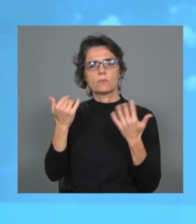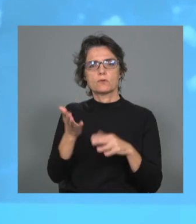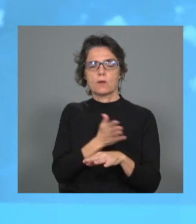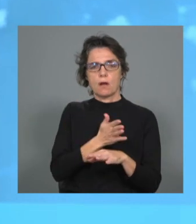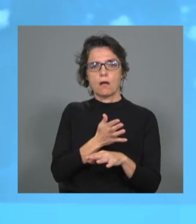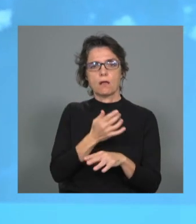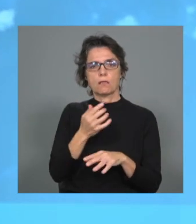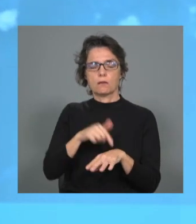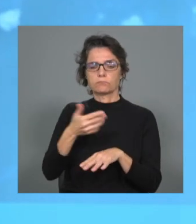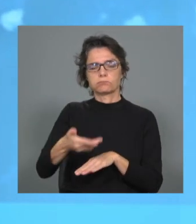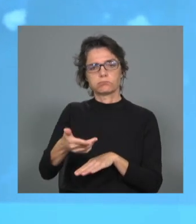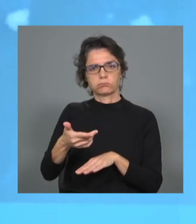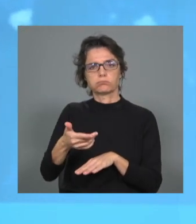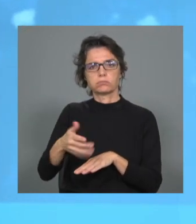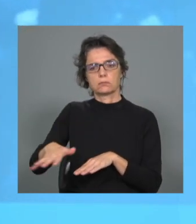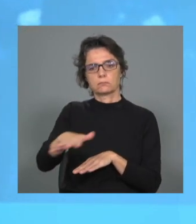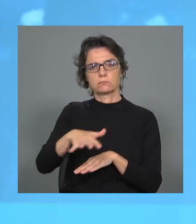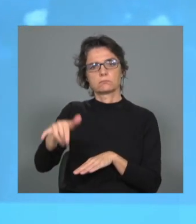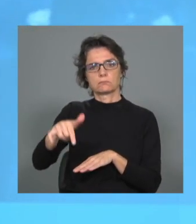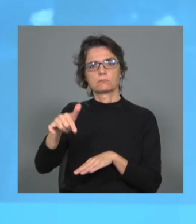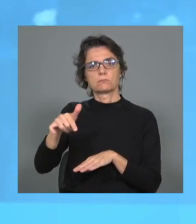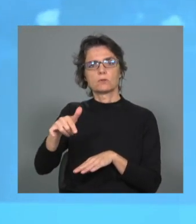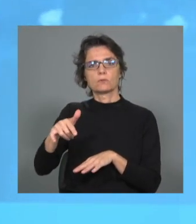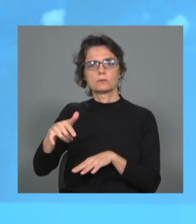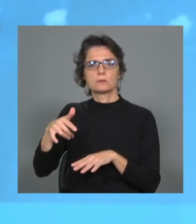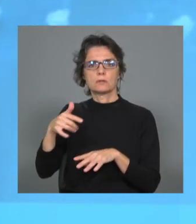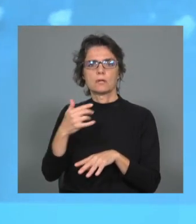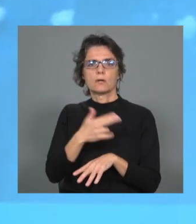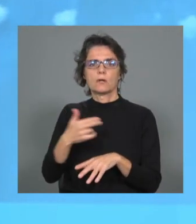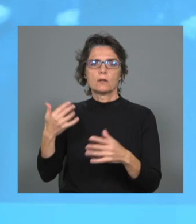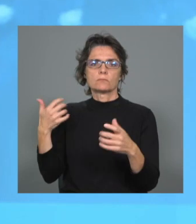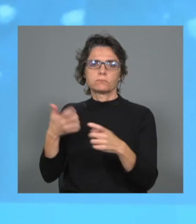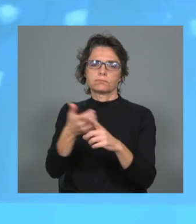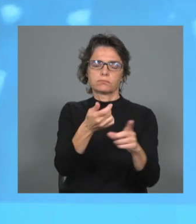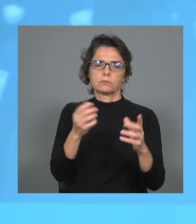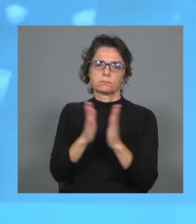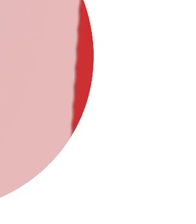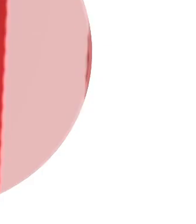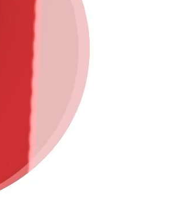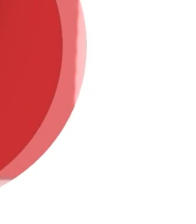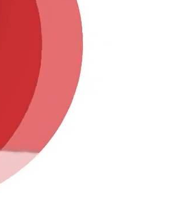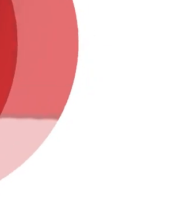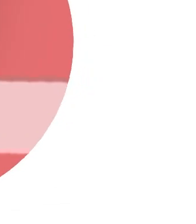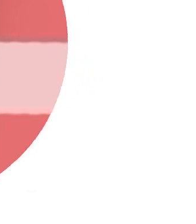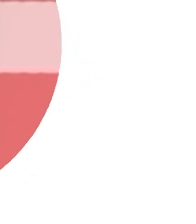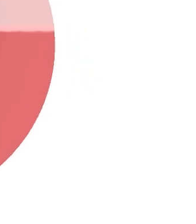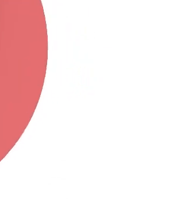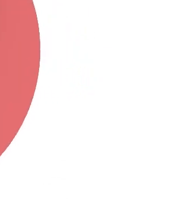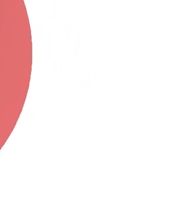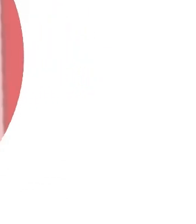nomeadamente contextos onde persiste a perseguição por causa da religião.